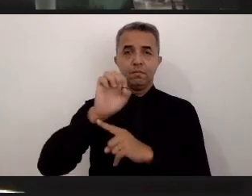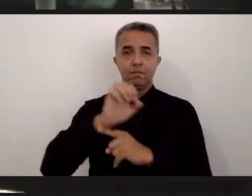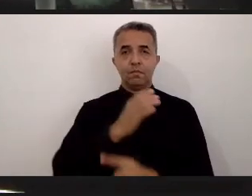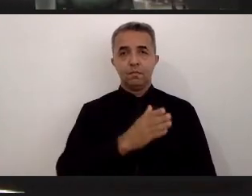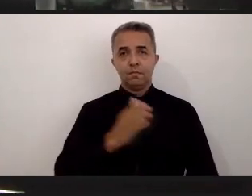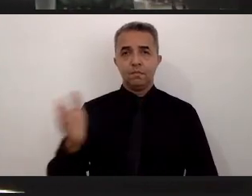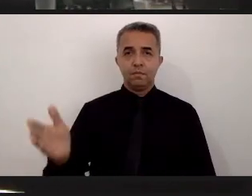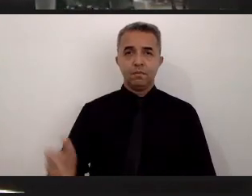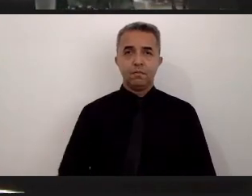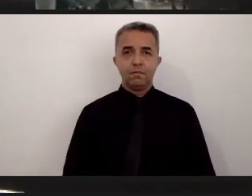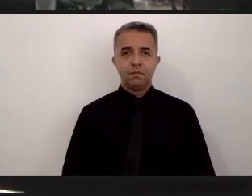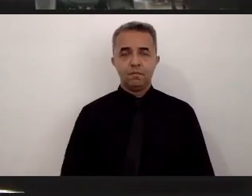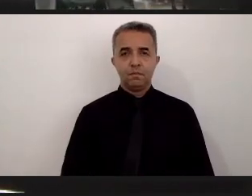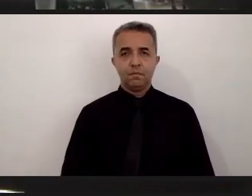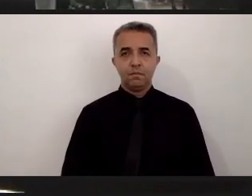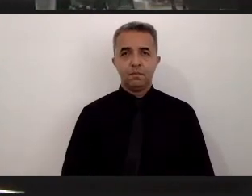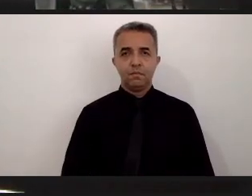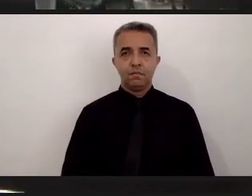Obrigada.